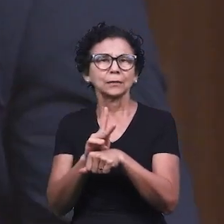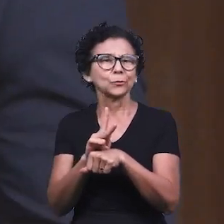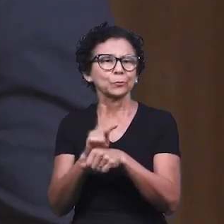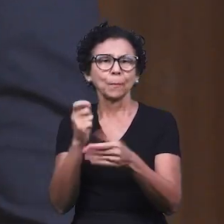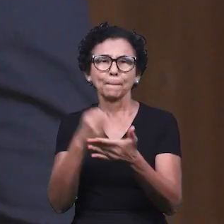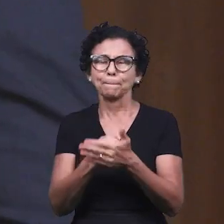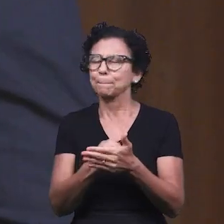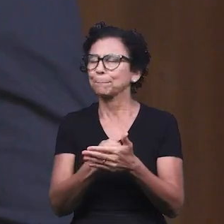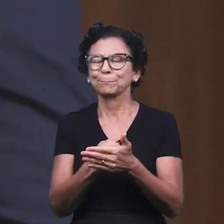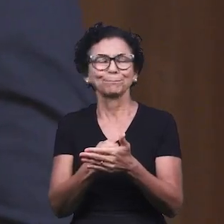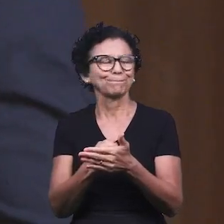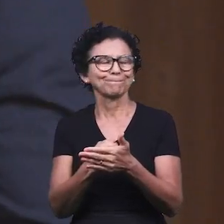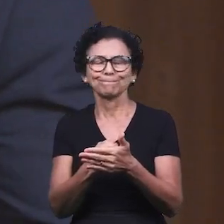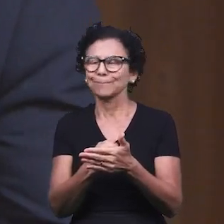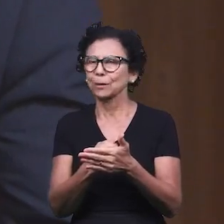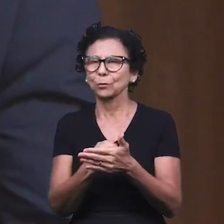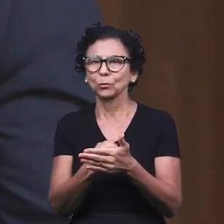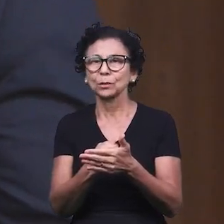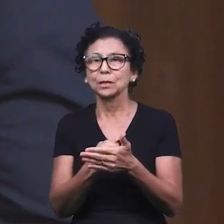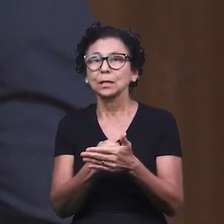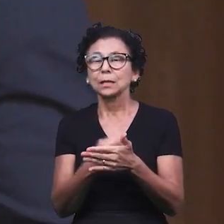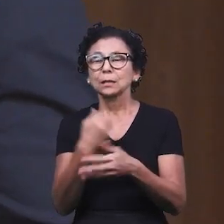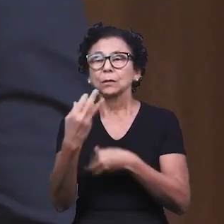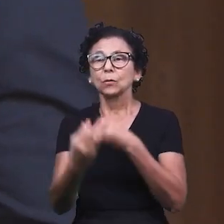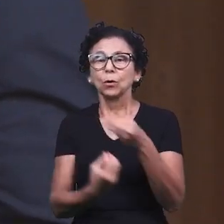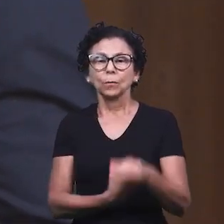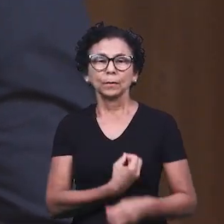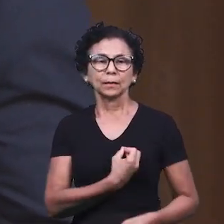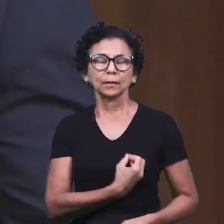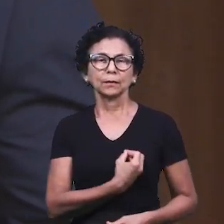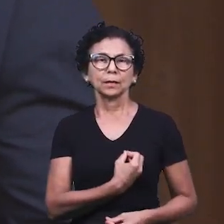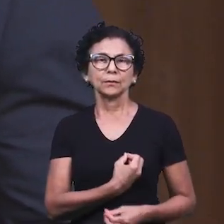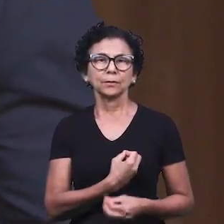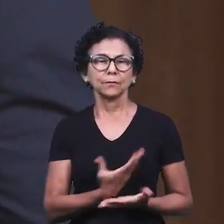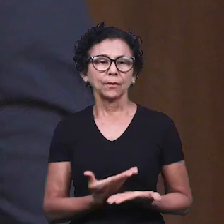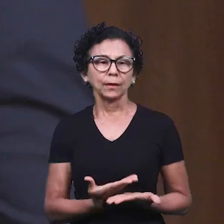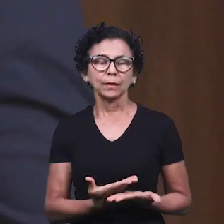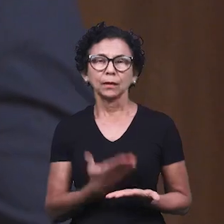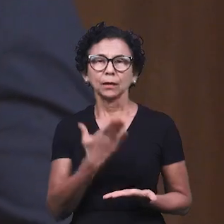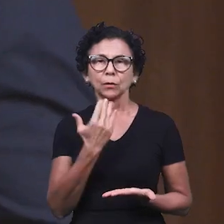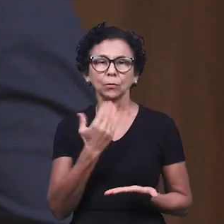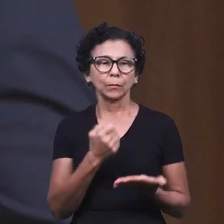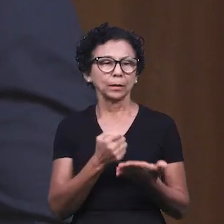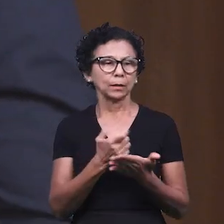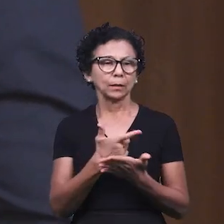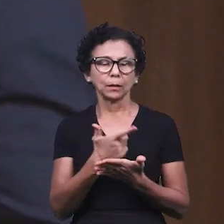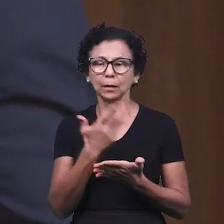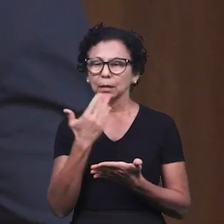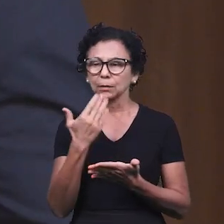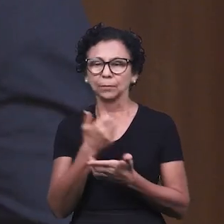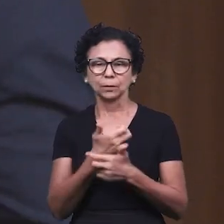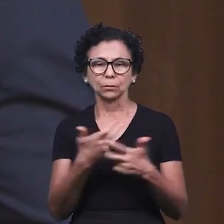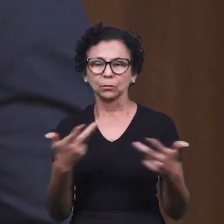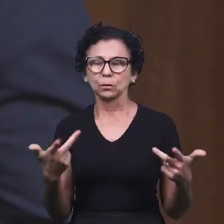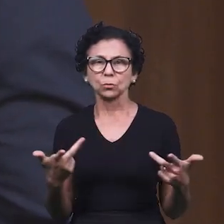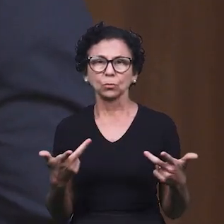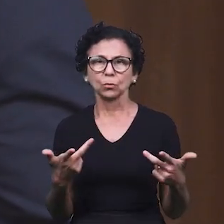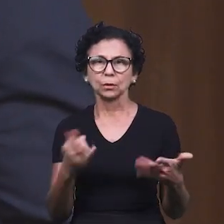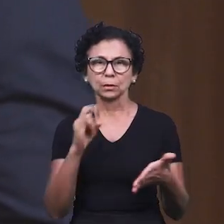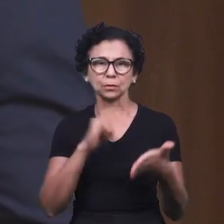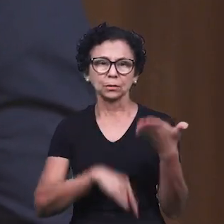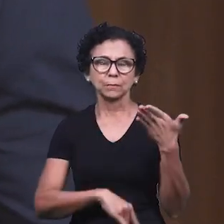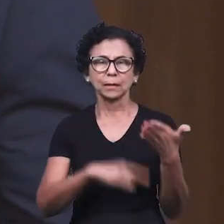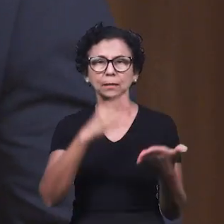adimplir, aí a sua subsistência começa a ser prejudicada de forma a não conseguir mais arcar com